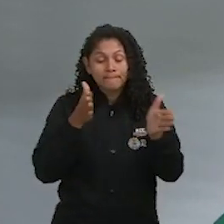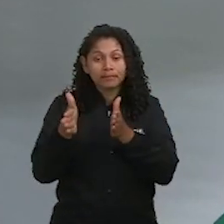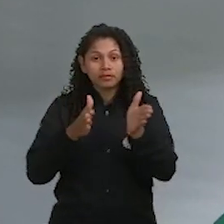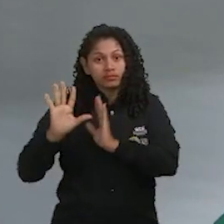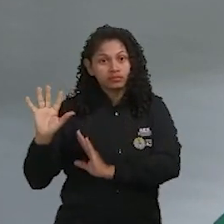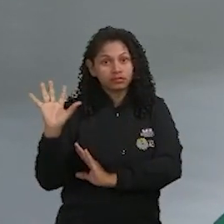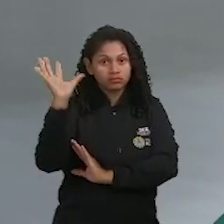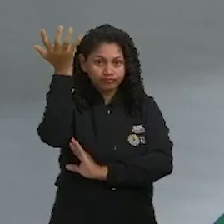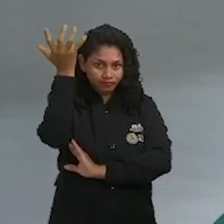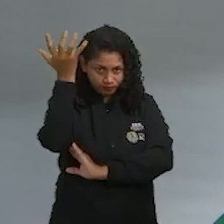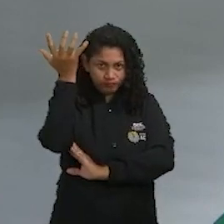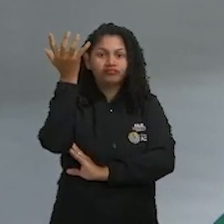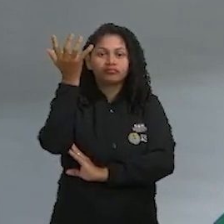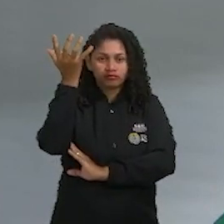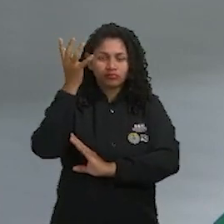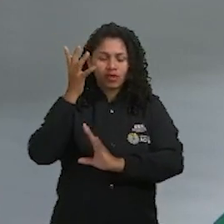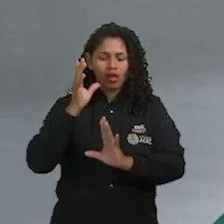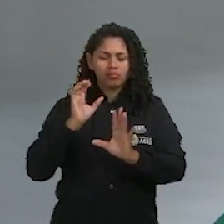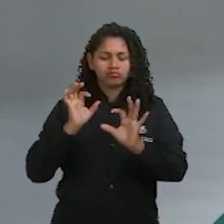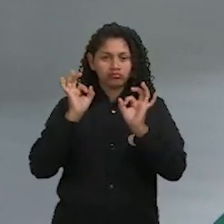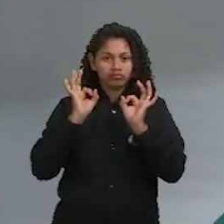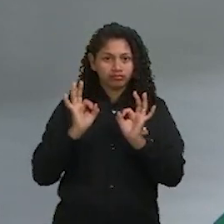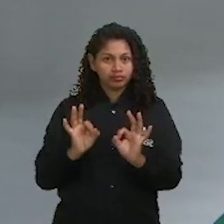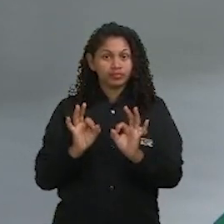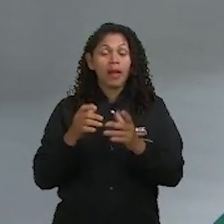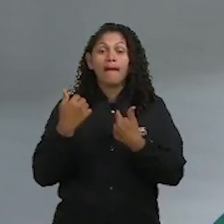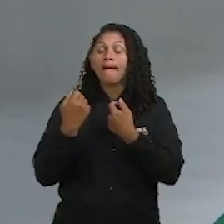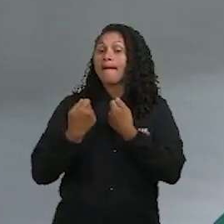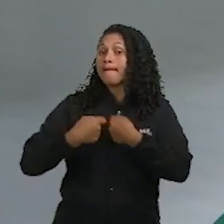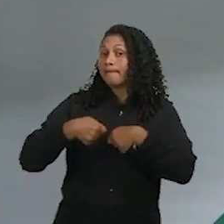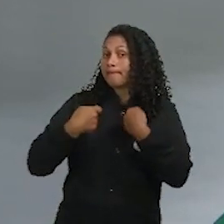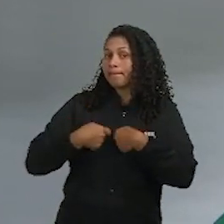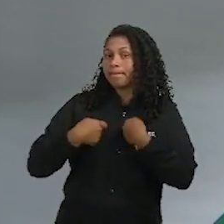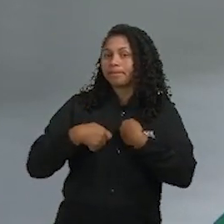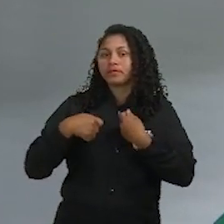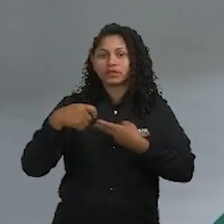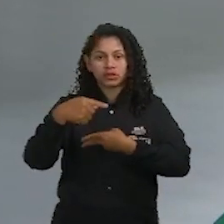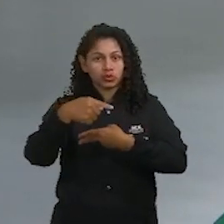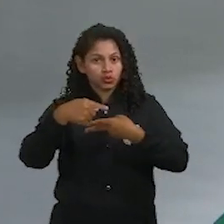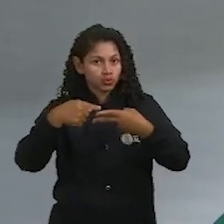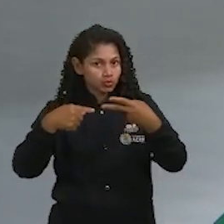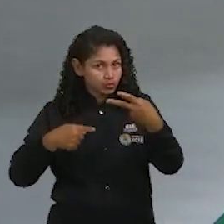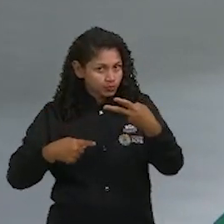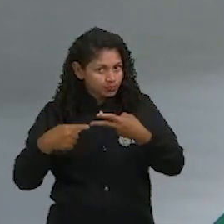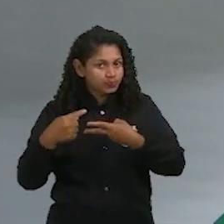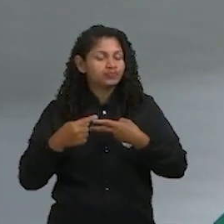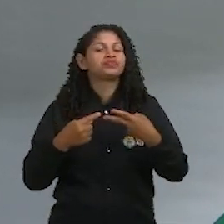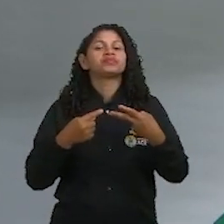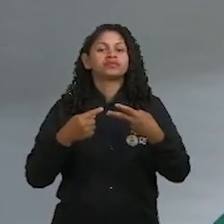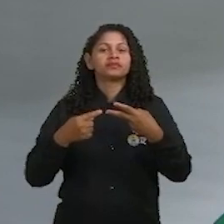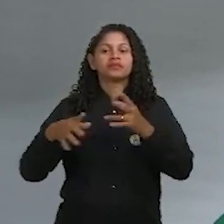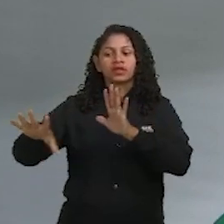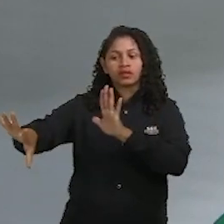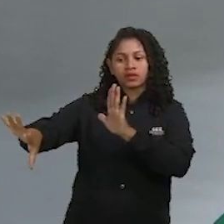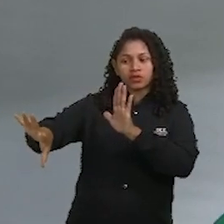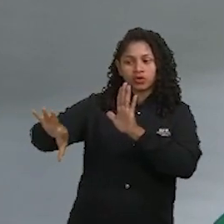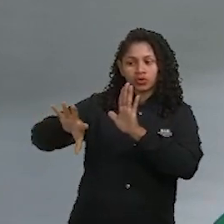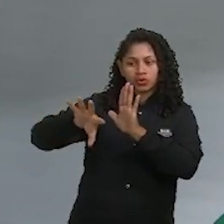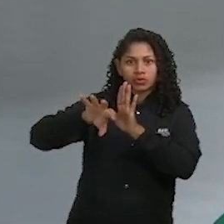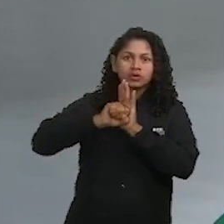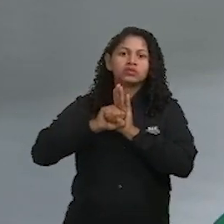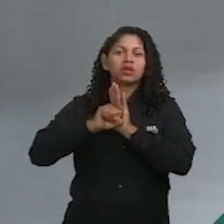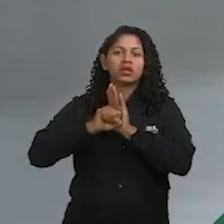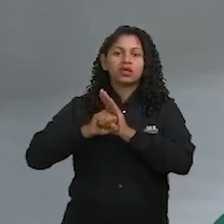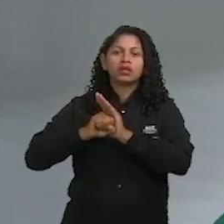ocorra de uma maneira correta, é necessário que aconteça os dois processos, redução e